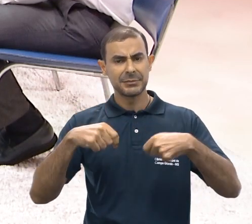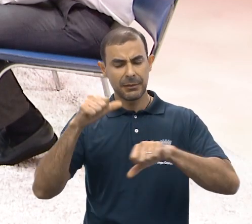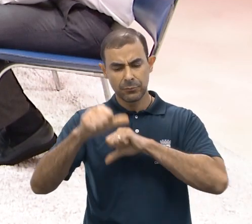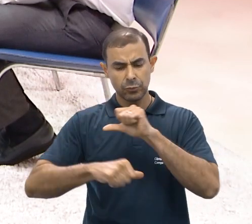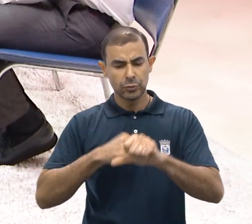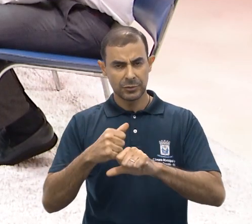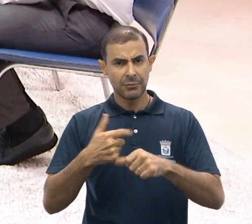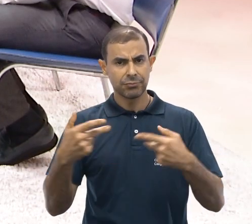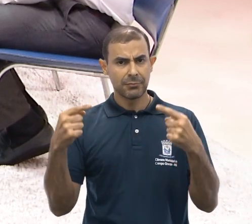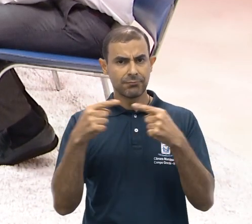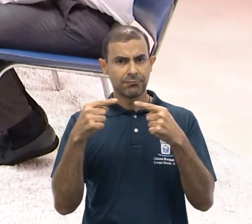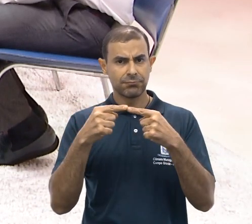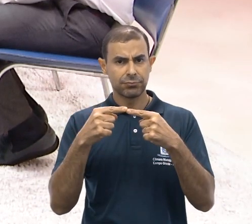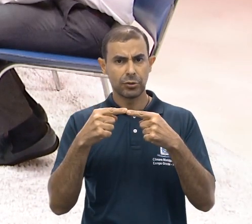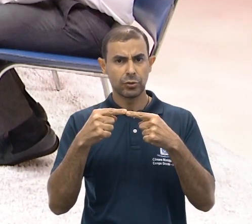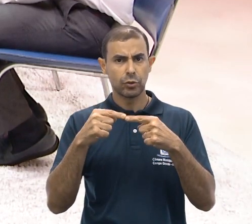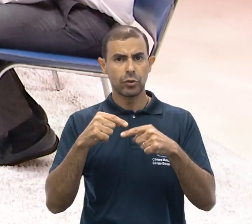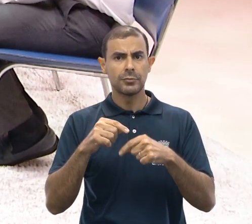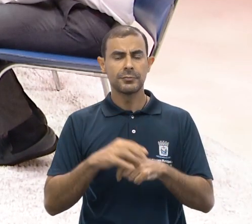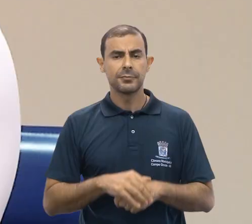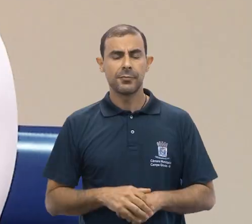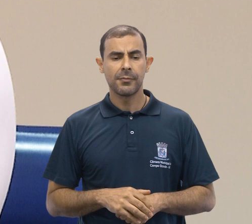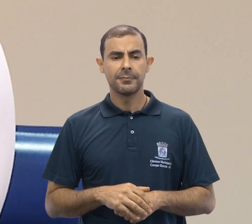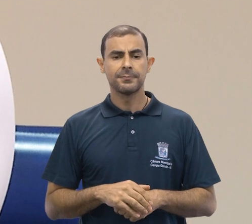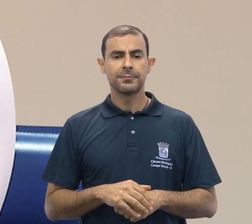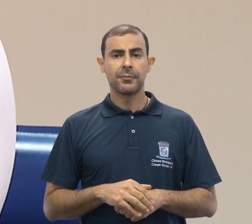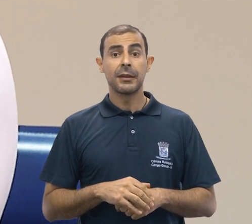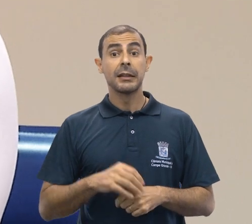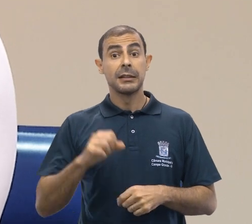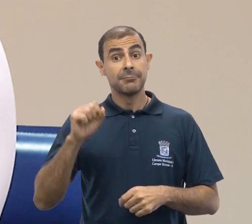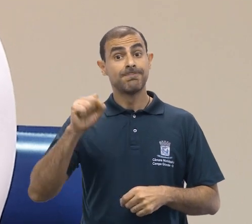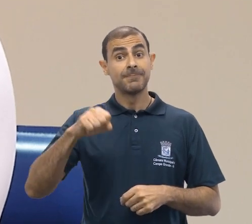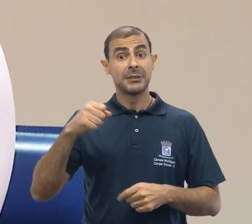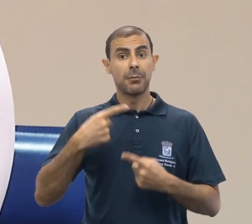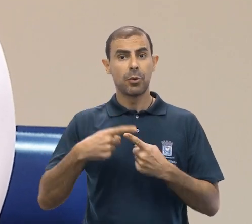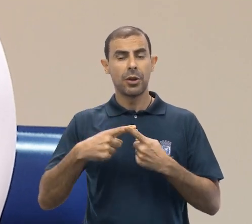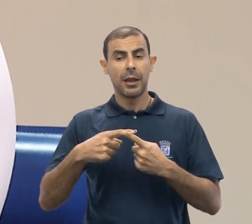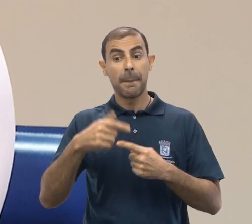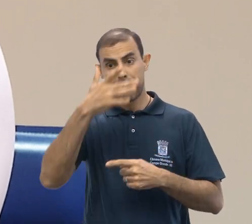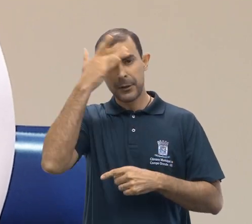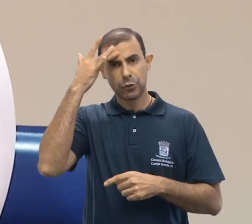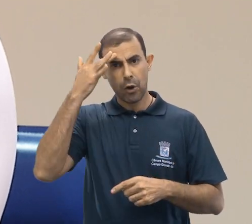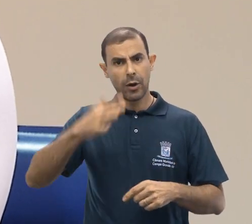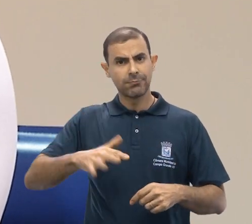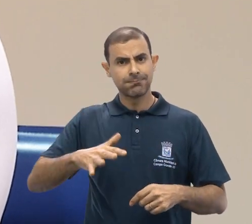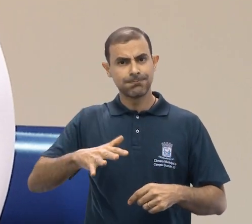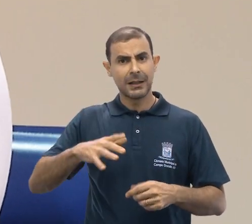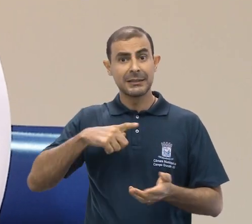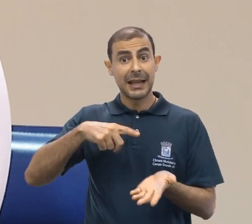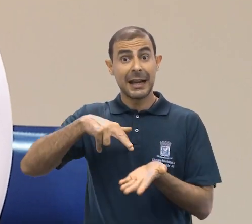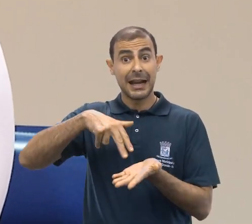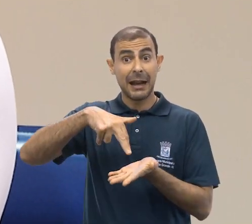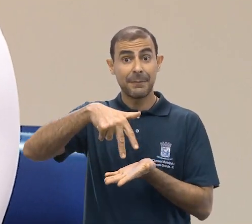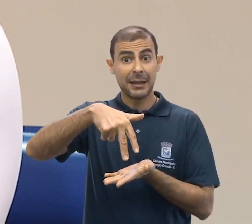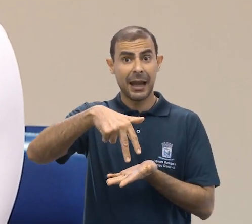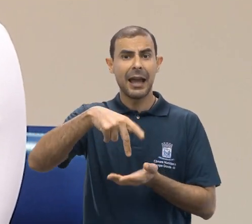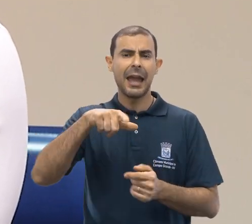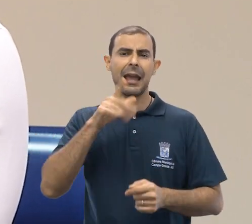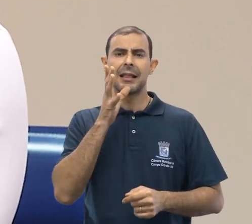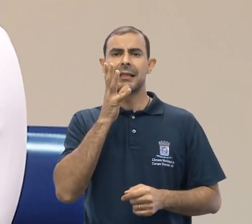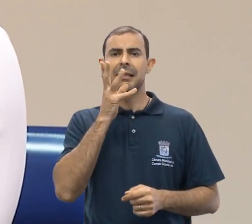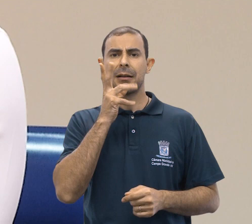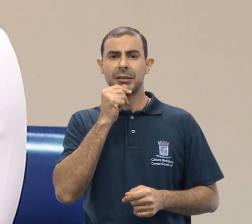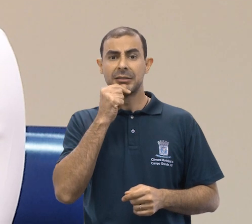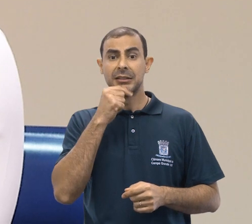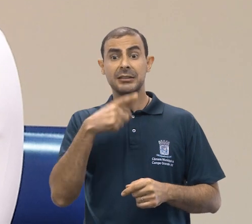o Parkinson? Geralmente o caminhar dele é muito prejudicado, né? Então, lerdo, né, tudo que você puder, a instabilidade postural, que é